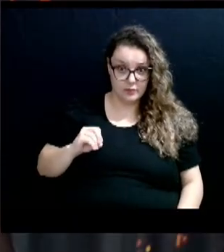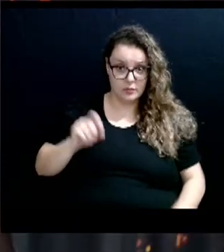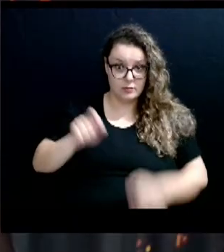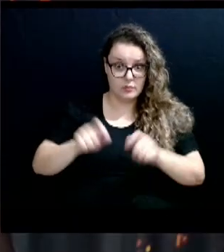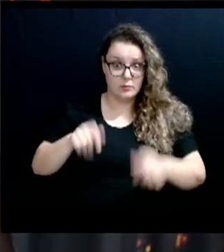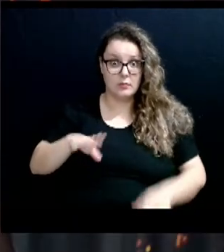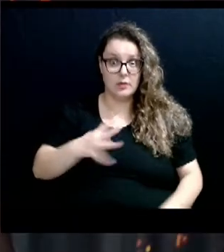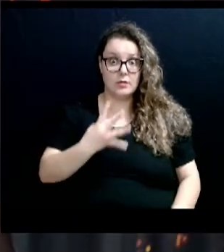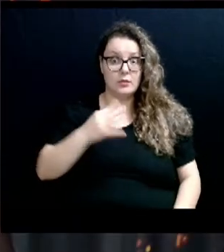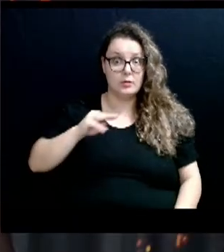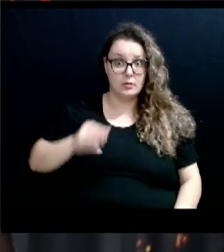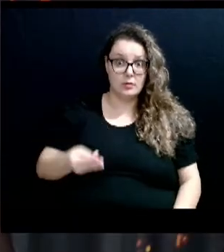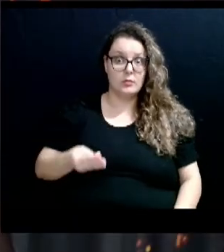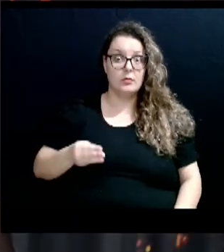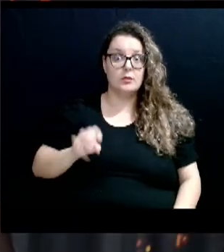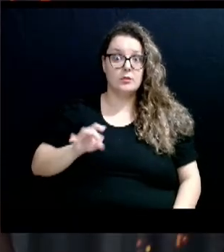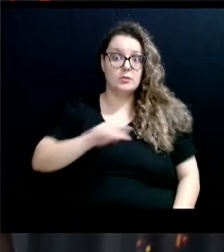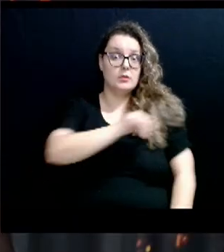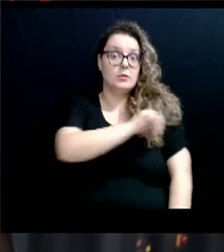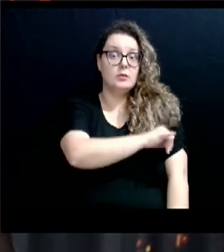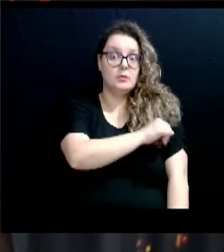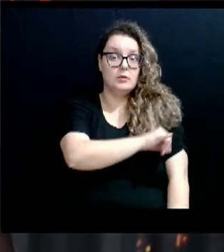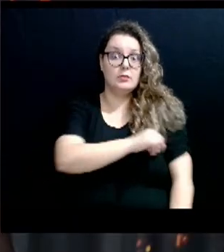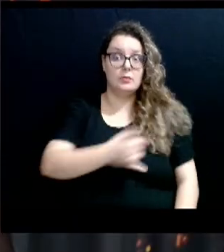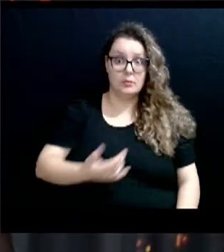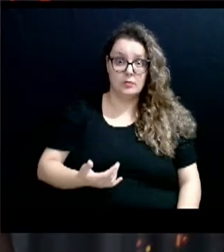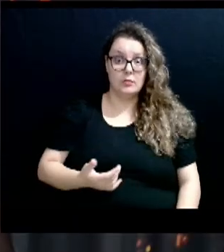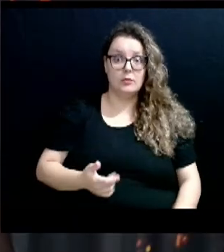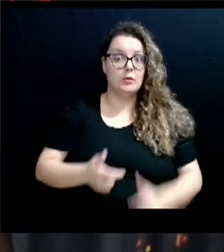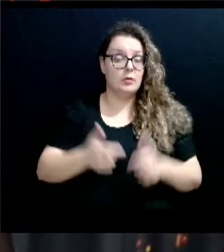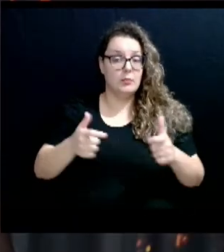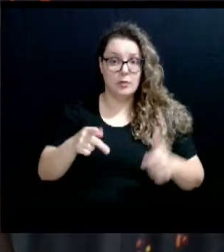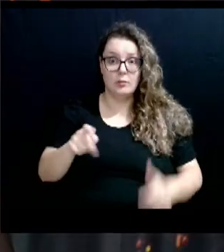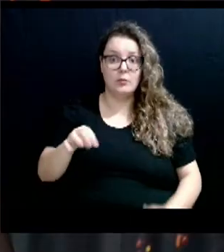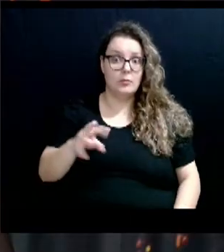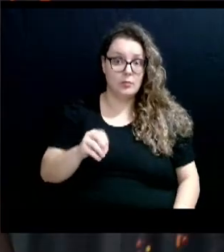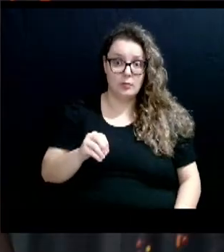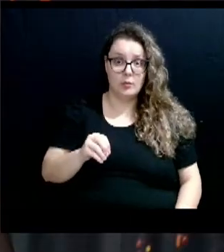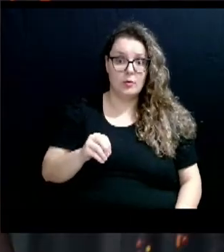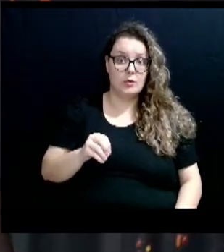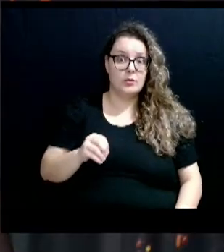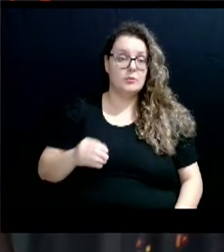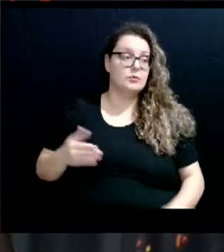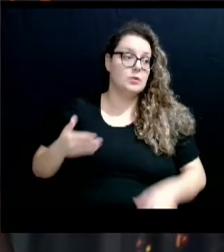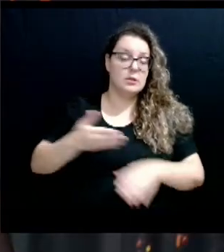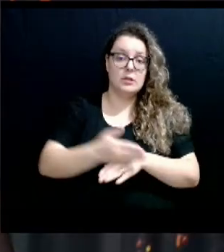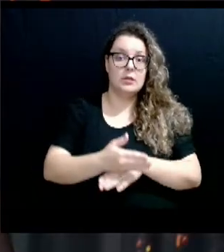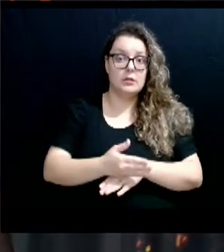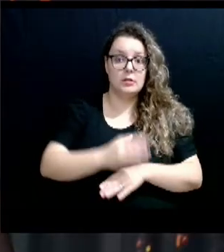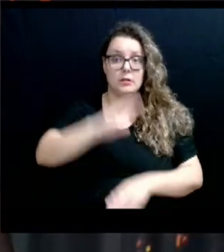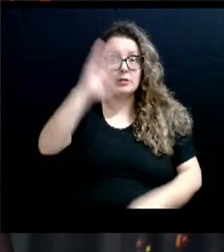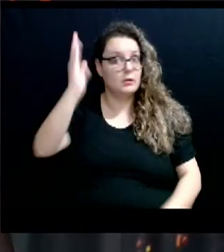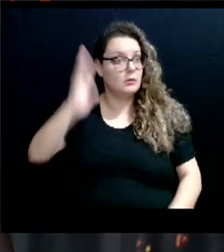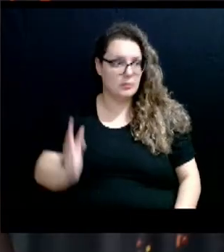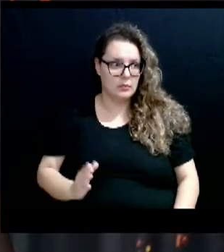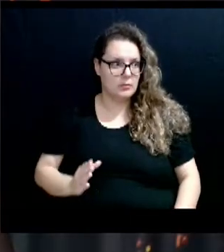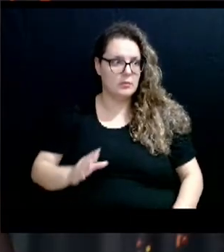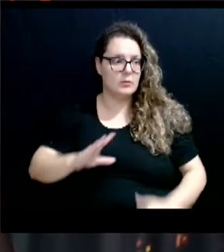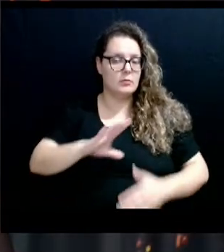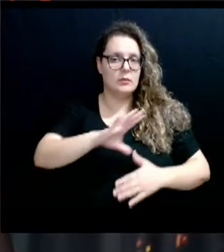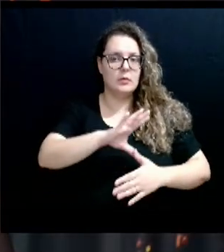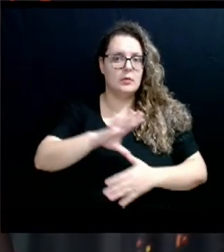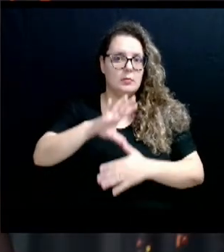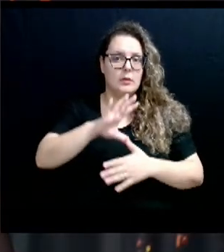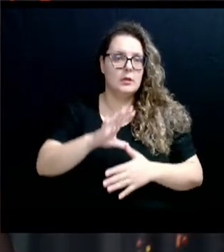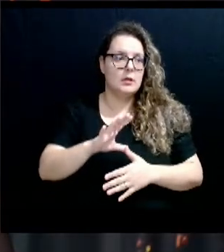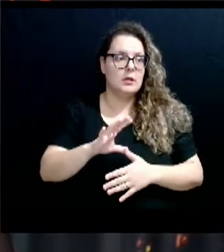no Rio de Janeiro, né, no caso do Valongo, que é o maior porto de entrada da América, e estava desconexo para mim. Uhum. Eu ainda não